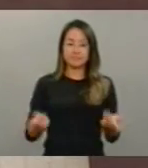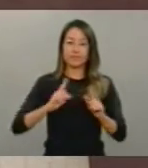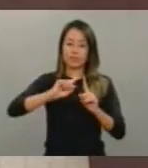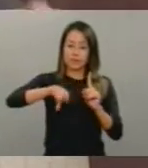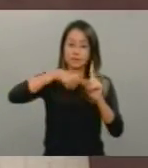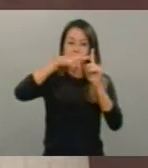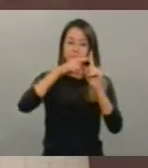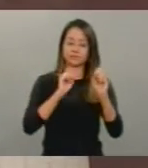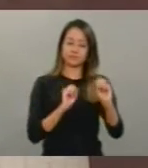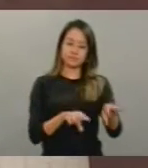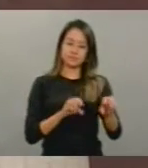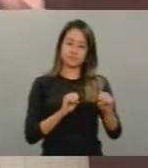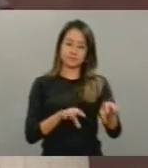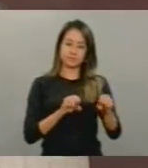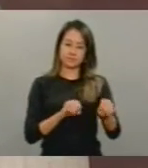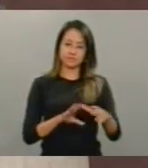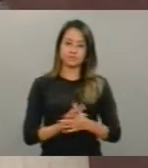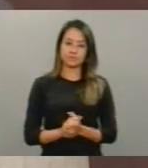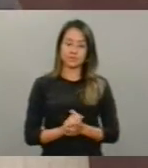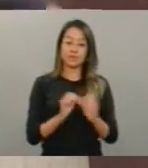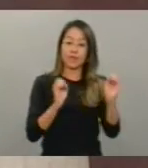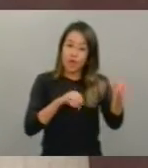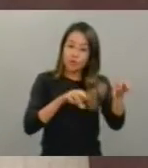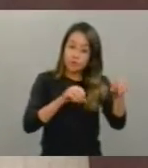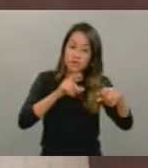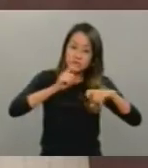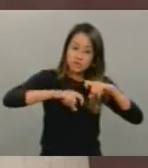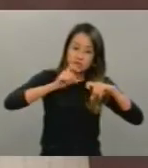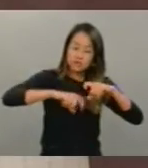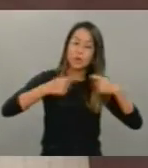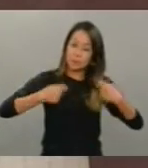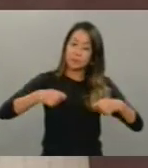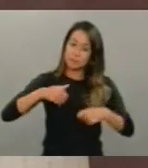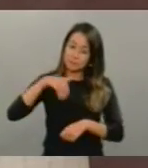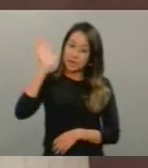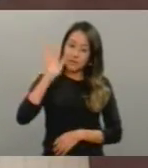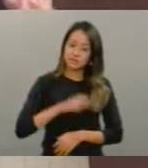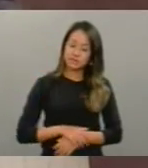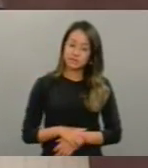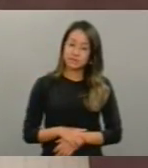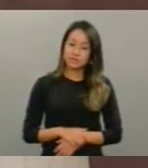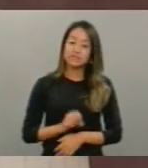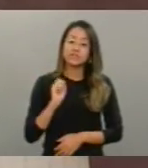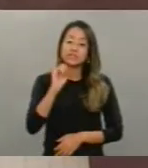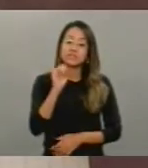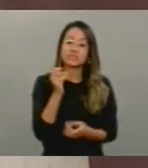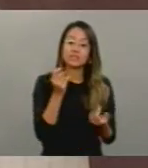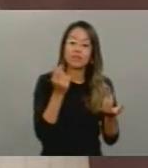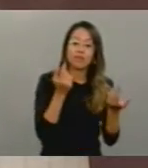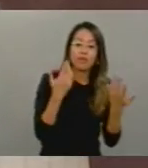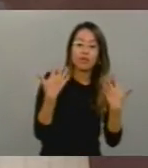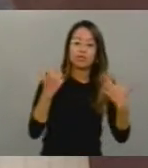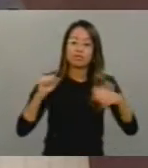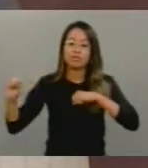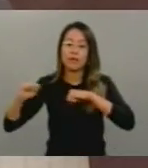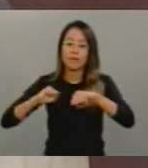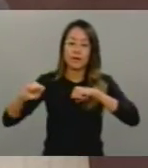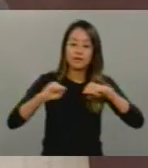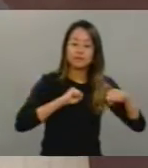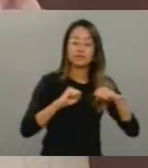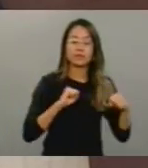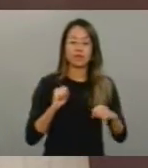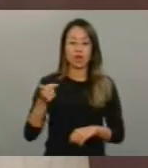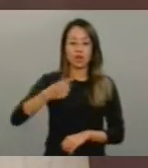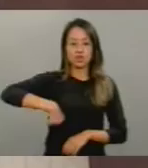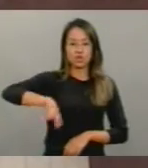educação sexual, inclusive. Portanto, nós, quando formos debater agora aqui o Plano Estadual de Educação, nós não podemos